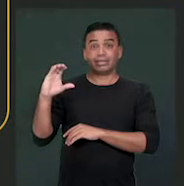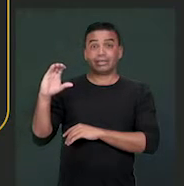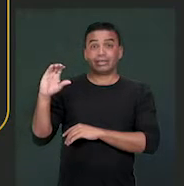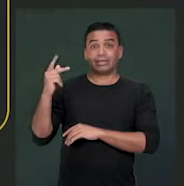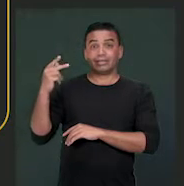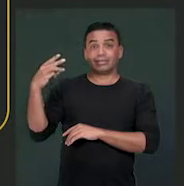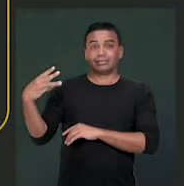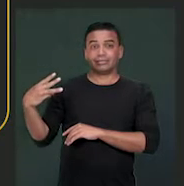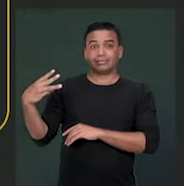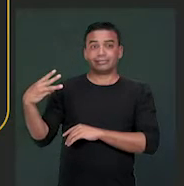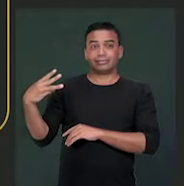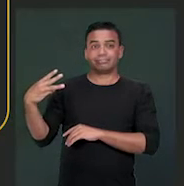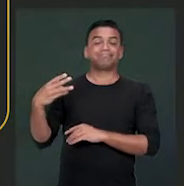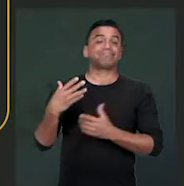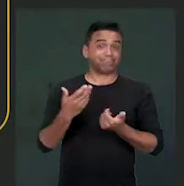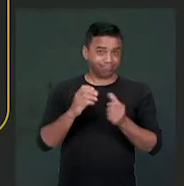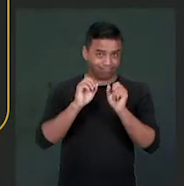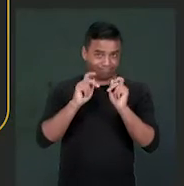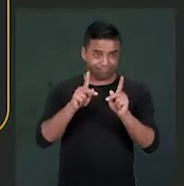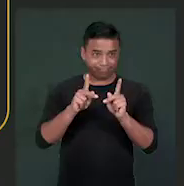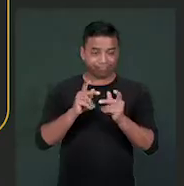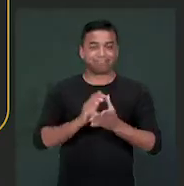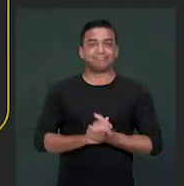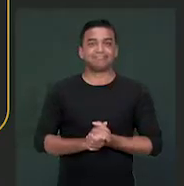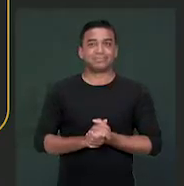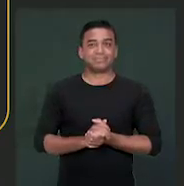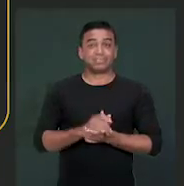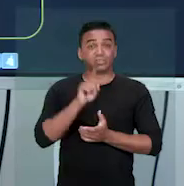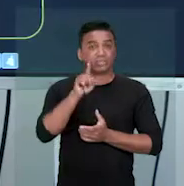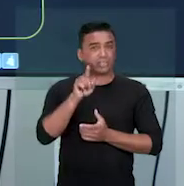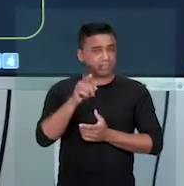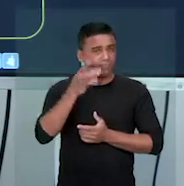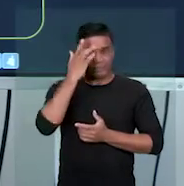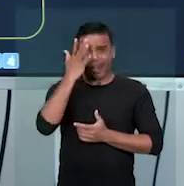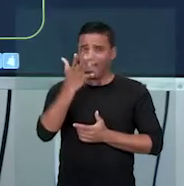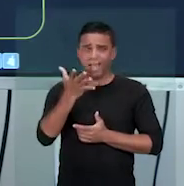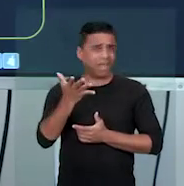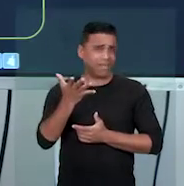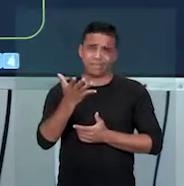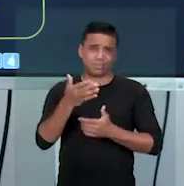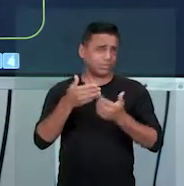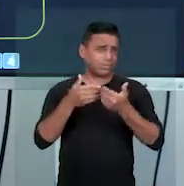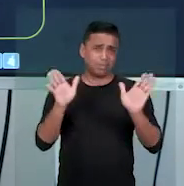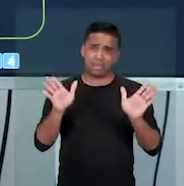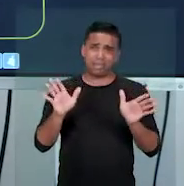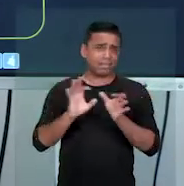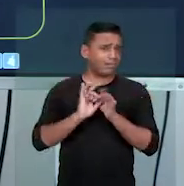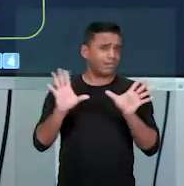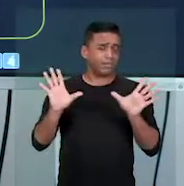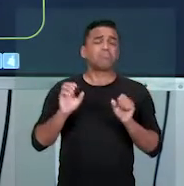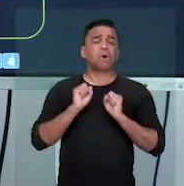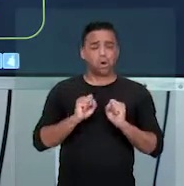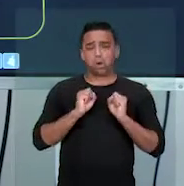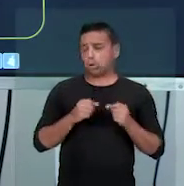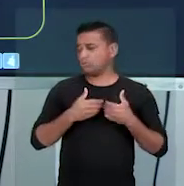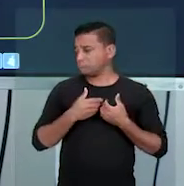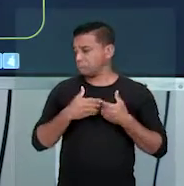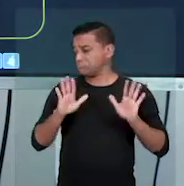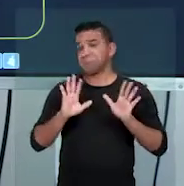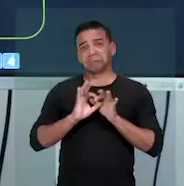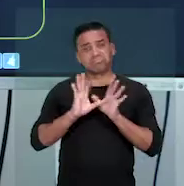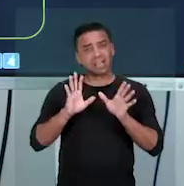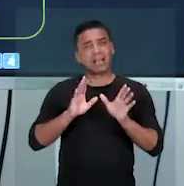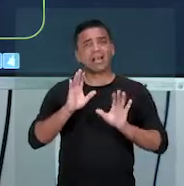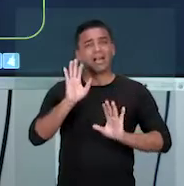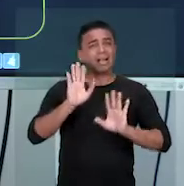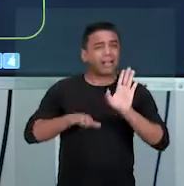CH3, ok? Se você tem mais facilidade de fazer ela aberta, começa com ela aberta e aos poucos